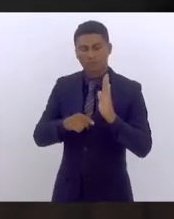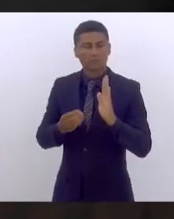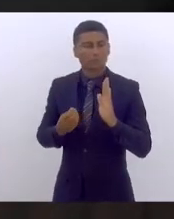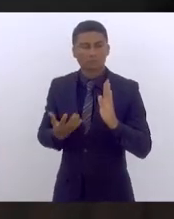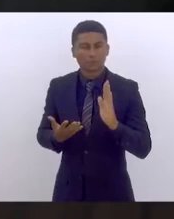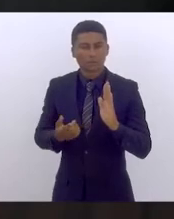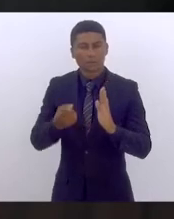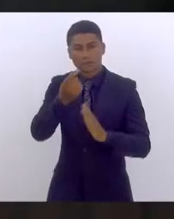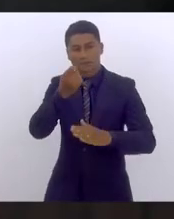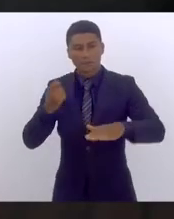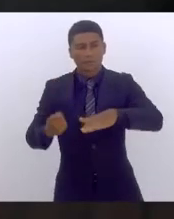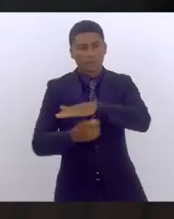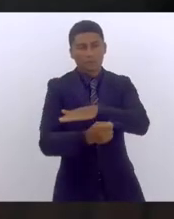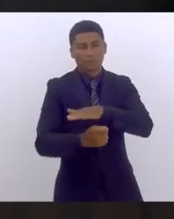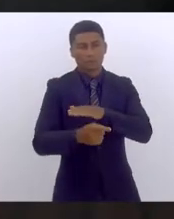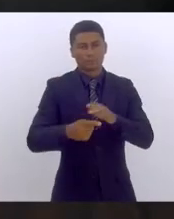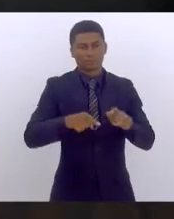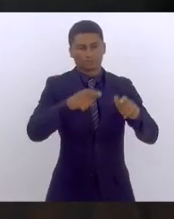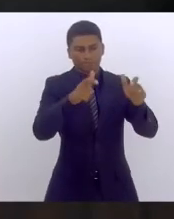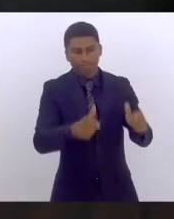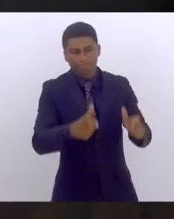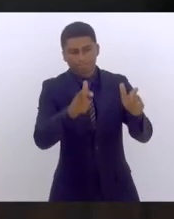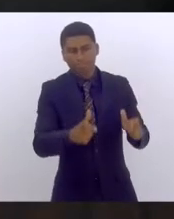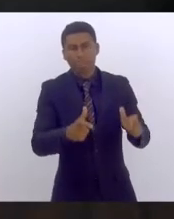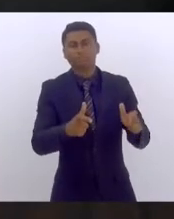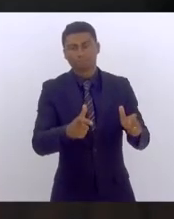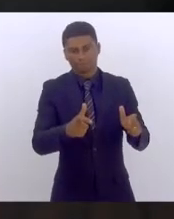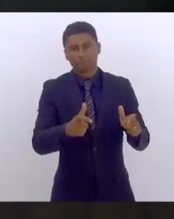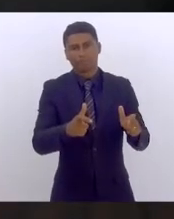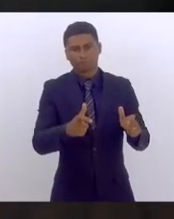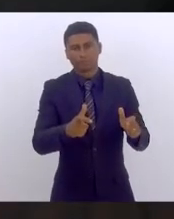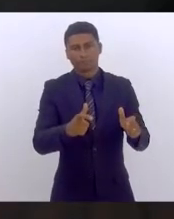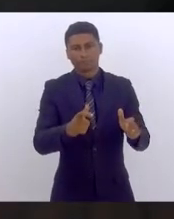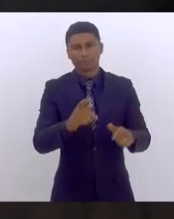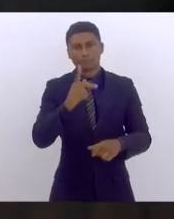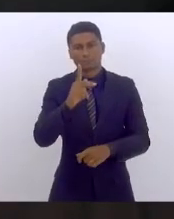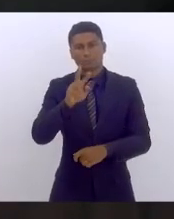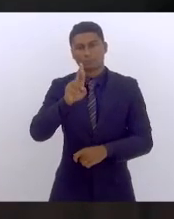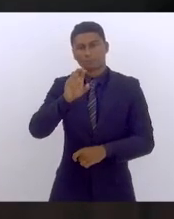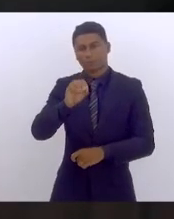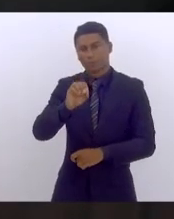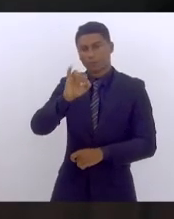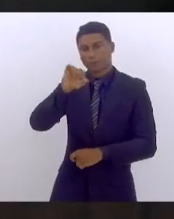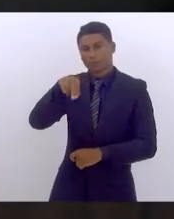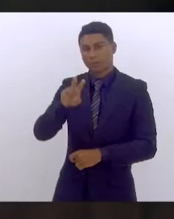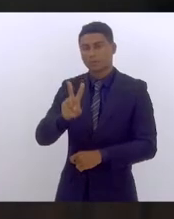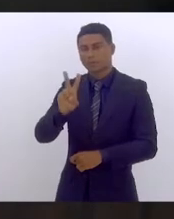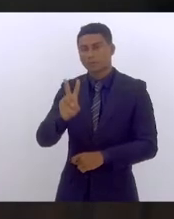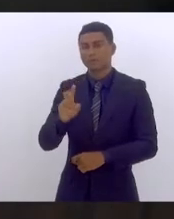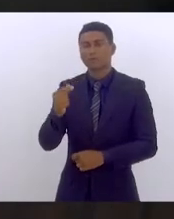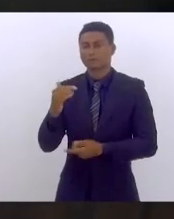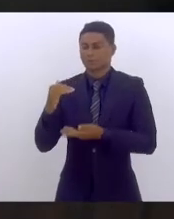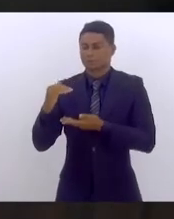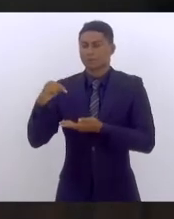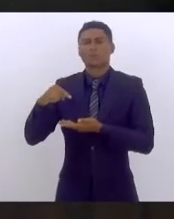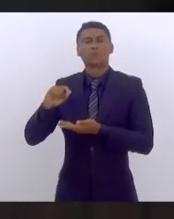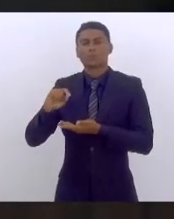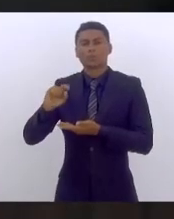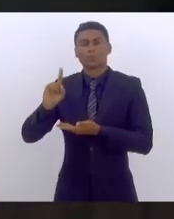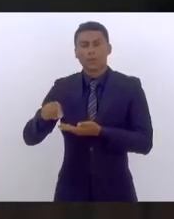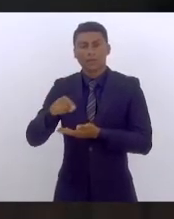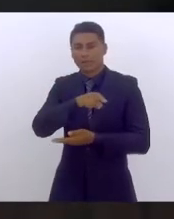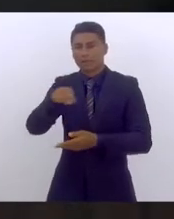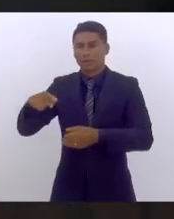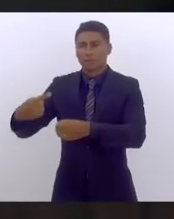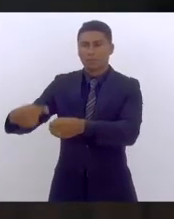do investimento local e ampliado PRO-INV, com recursos do Fundo de Recuperação Econômica dos